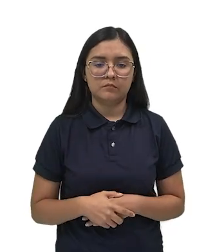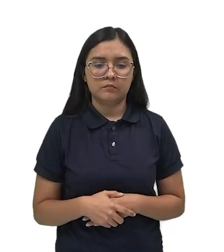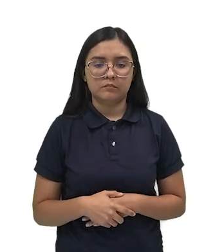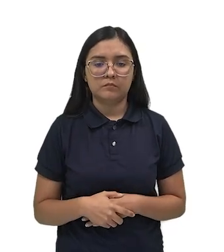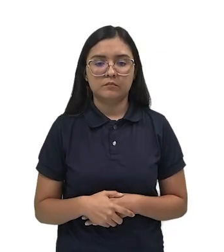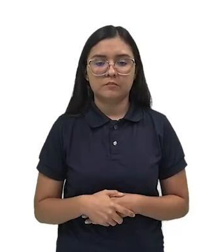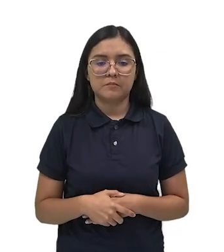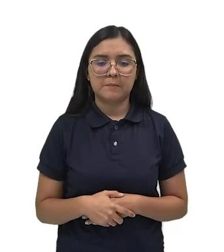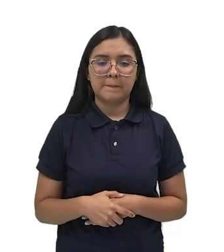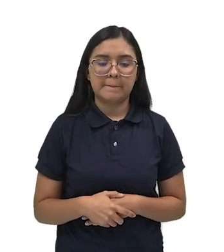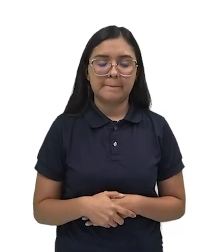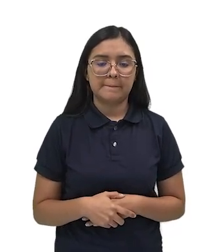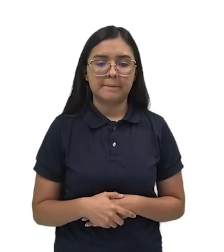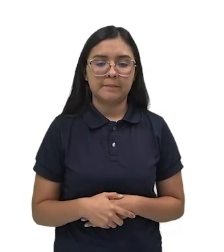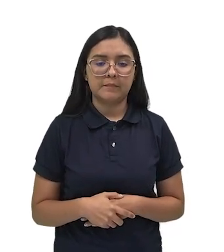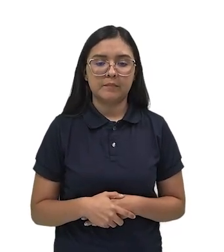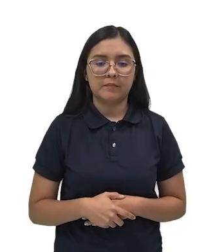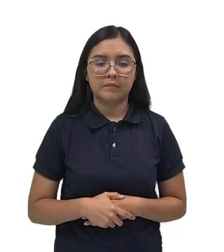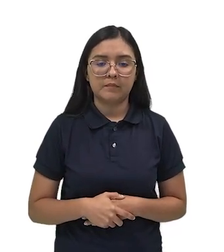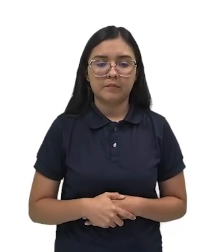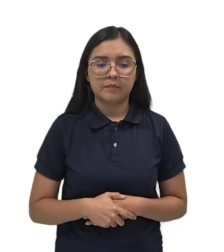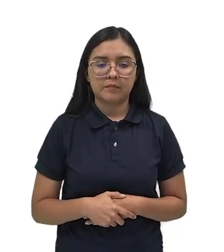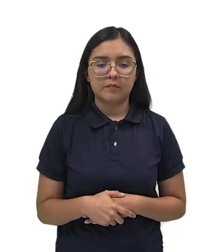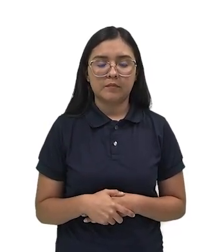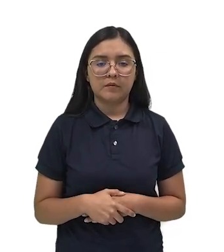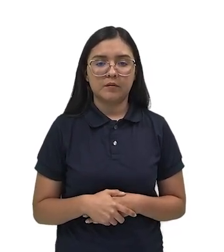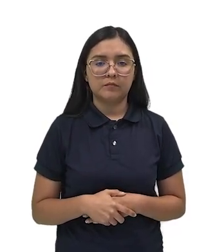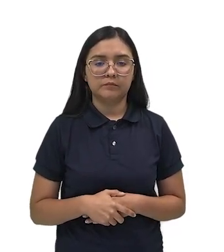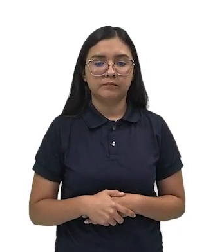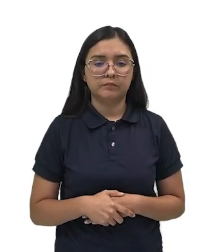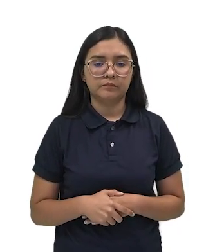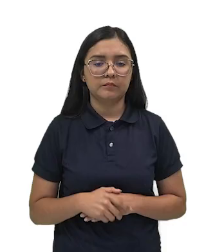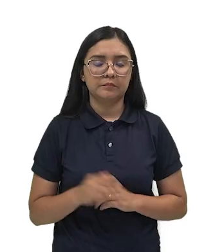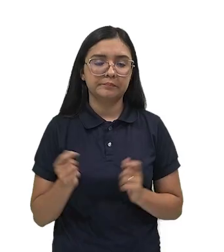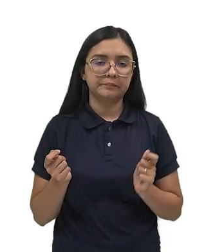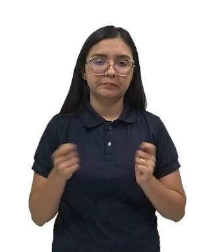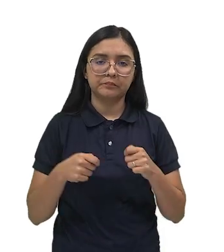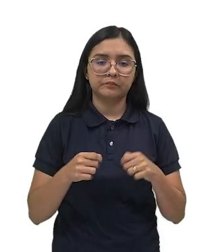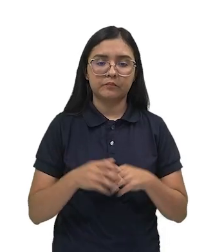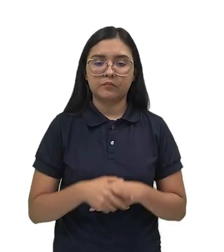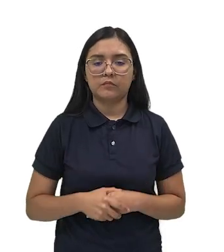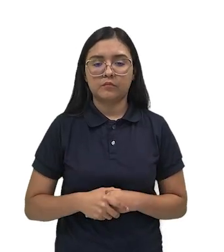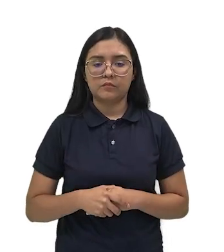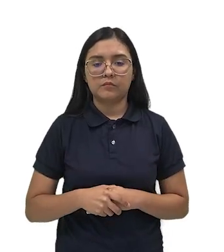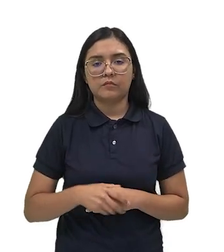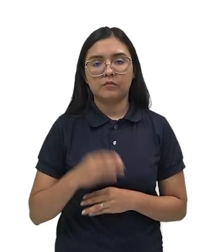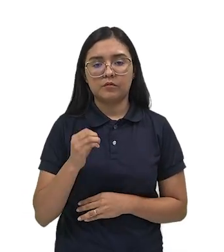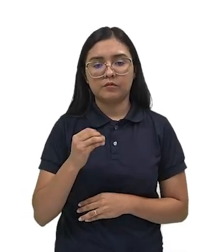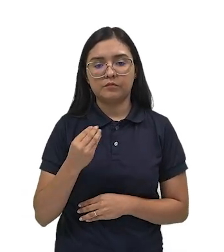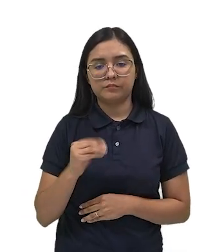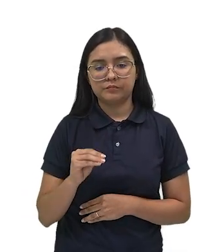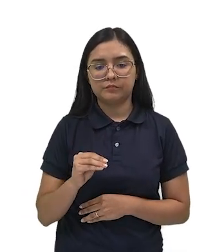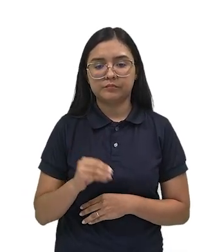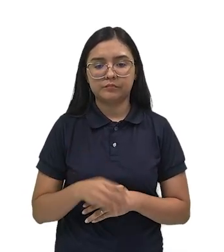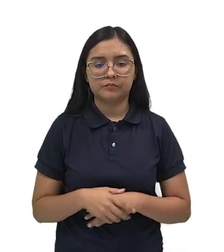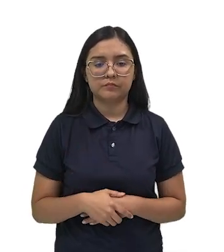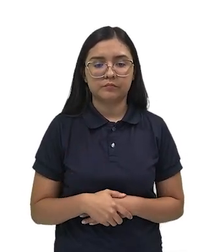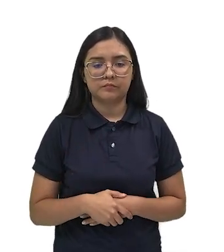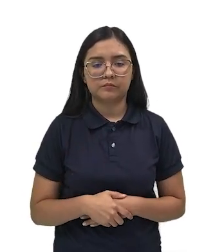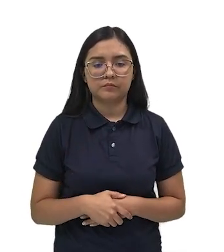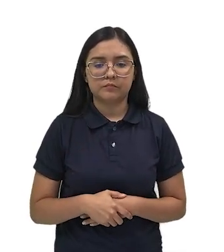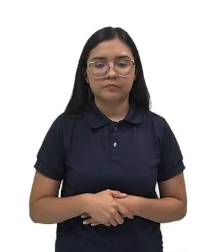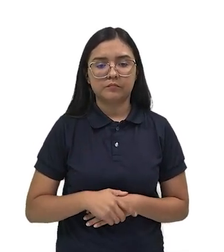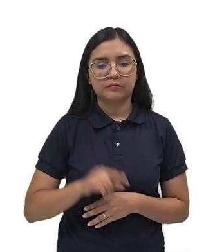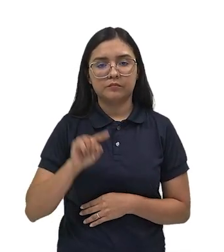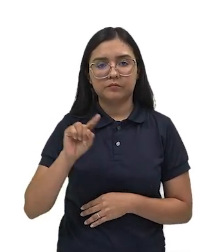agora, né? Depois que conhecemos os números decimais, é possível. Acrescento um zero de um lado e a